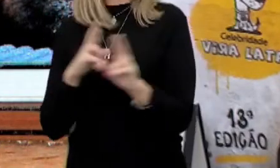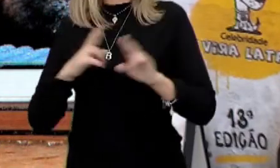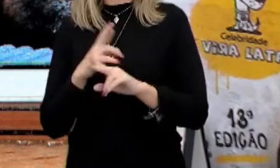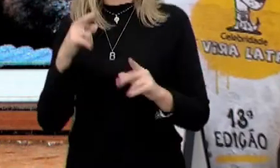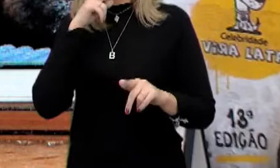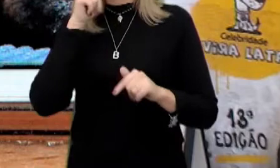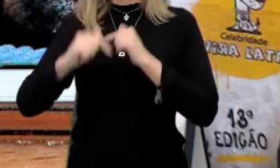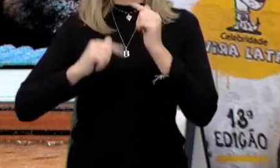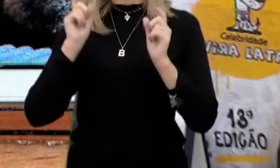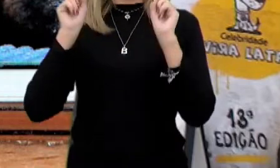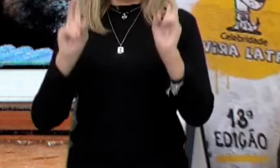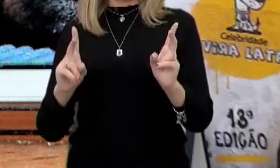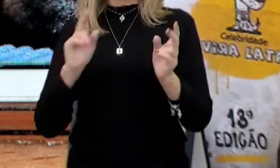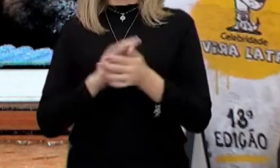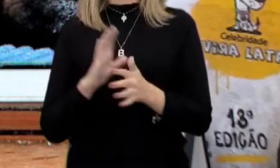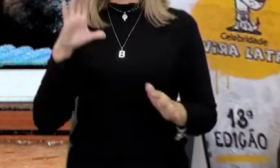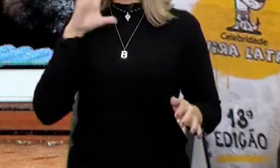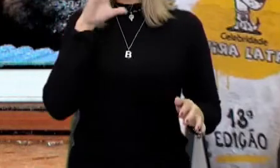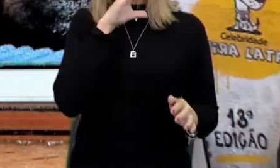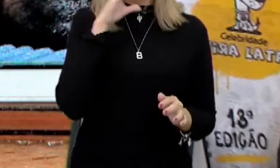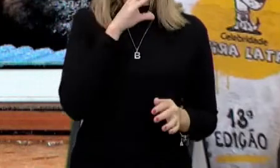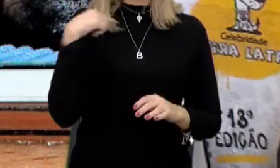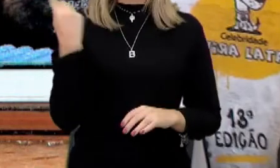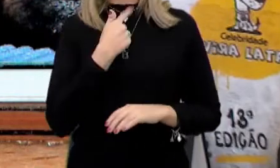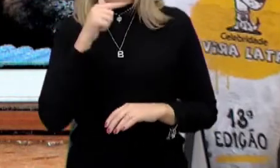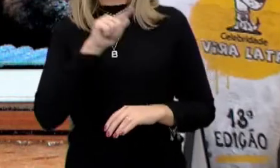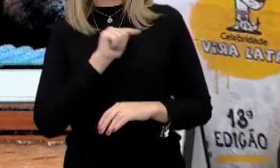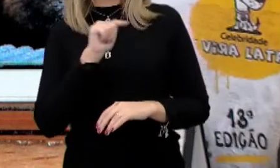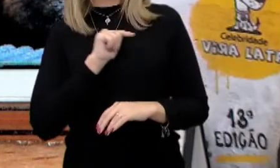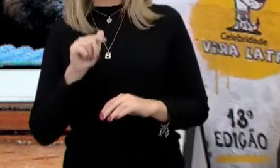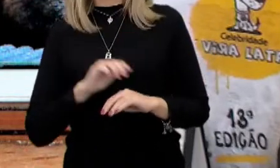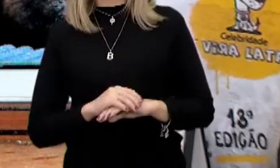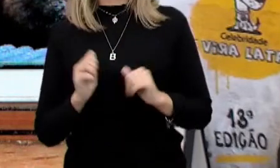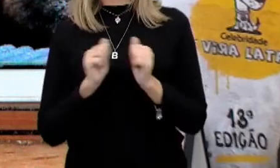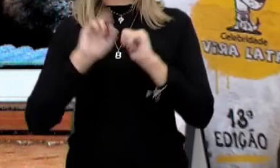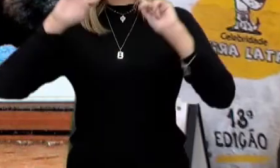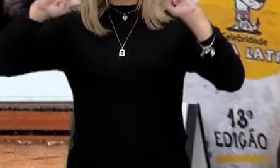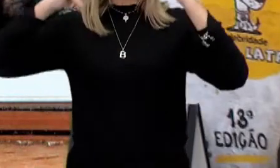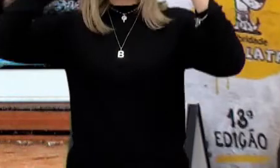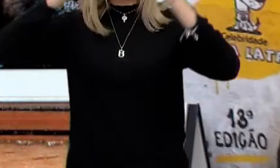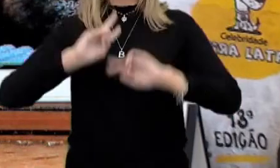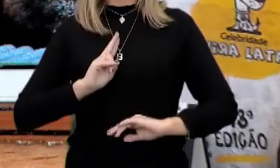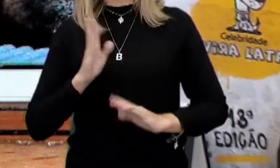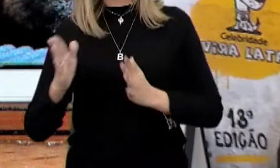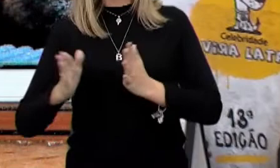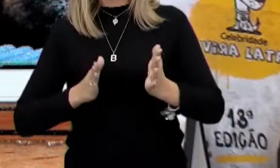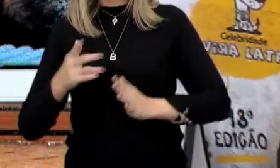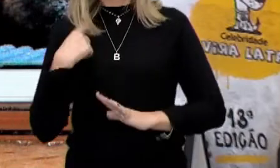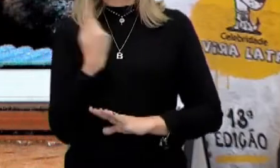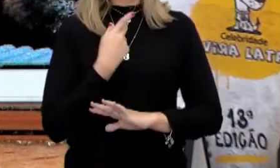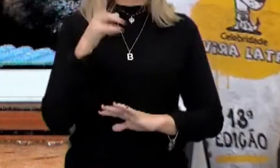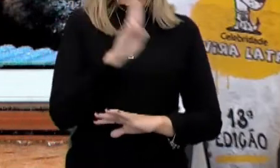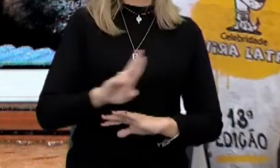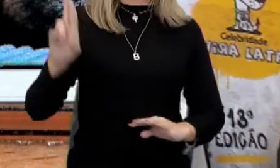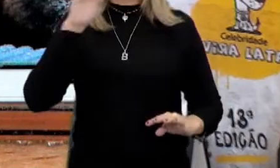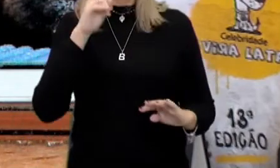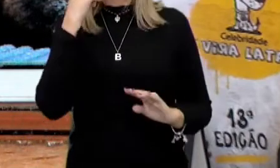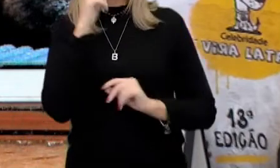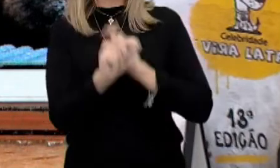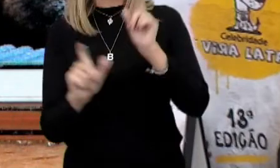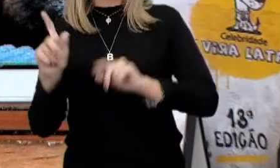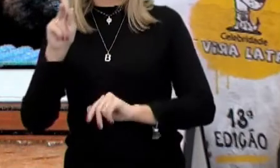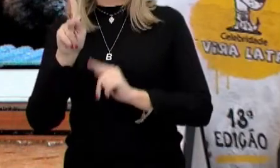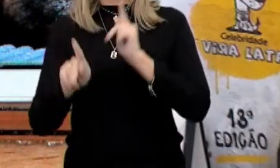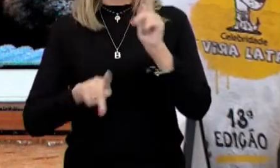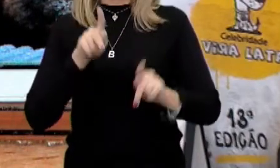esse trabalho, tá certo? Lembrando, gente, também que a gente tem que fazer um link com os meios que a gente usa para persuadir o